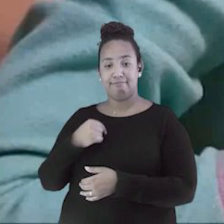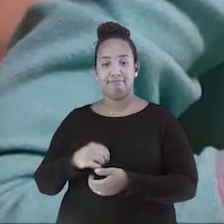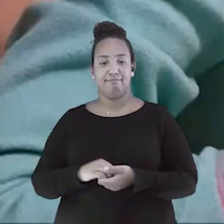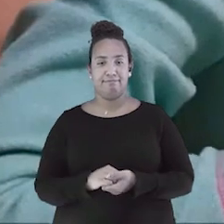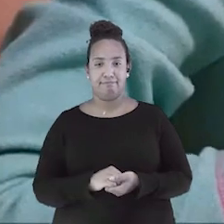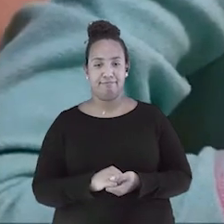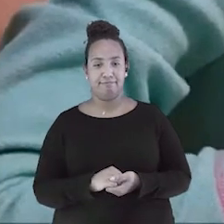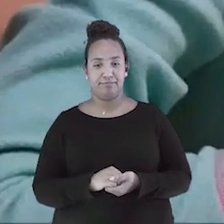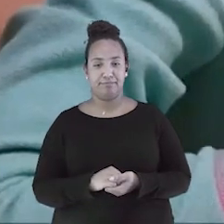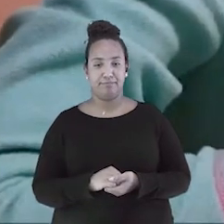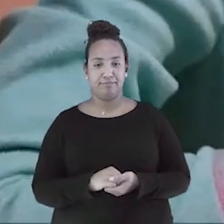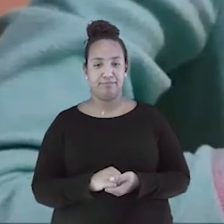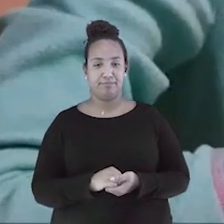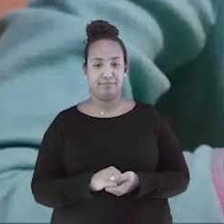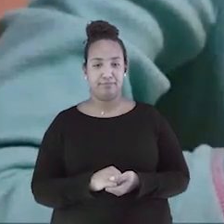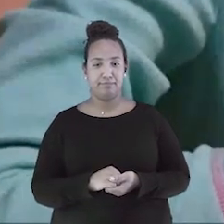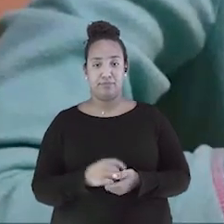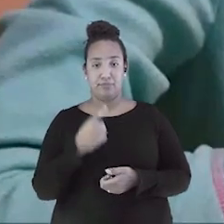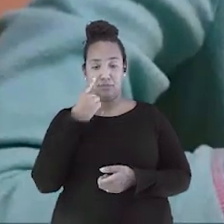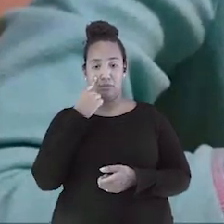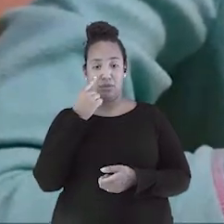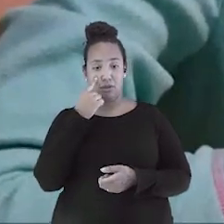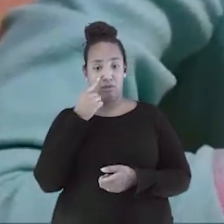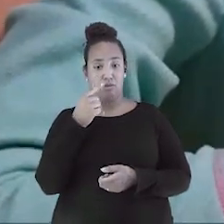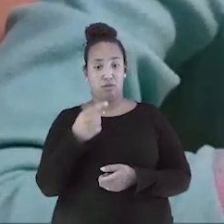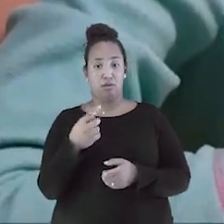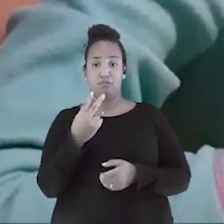This is a wall charger.